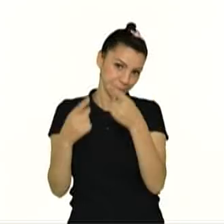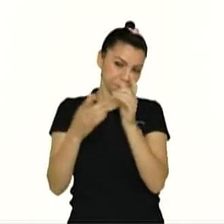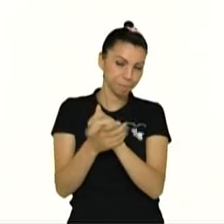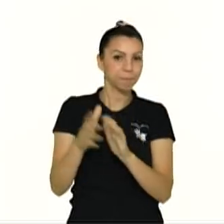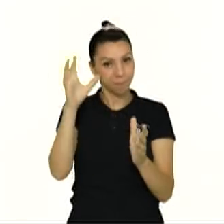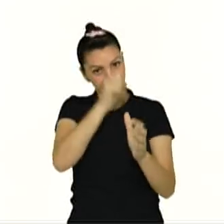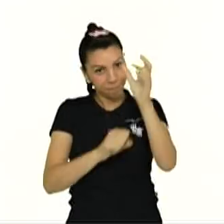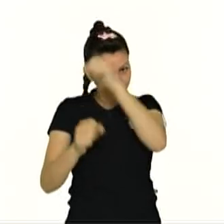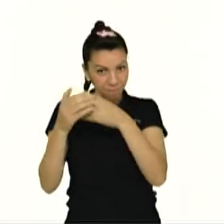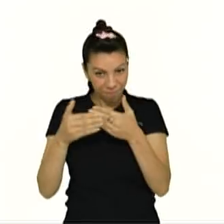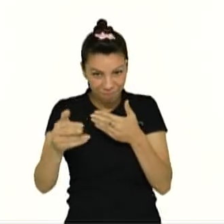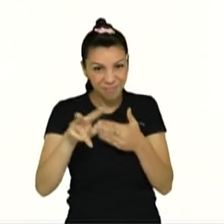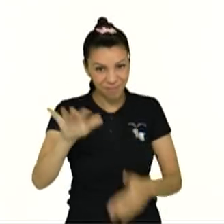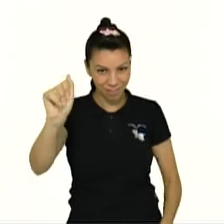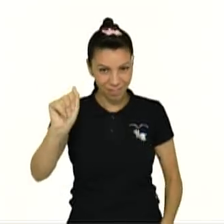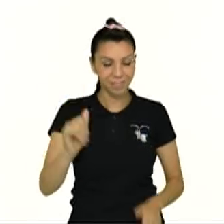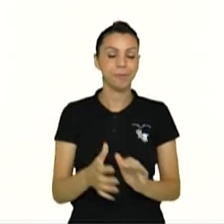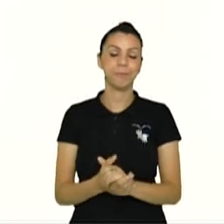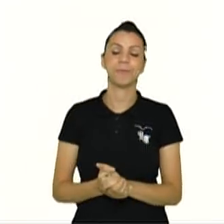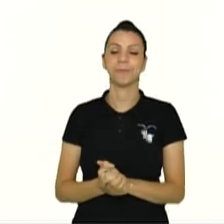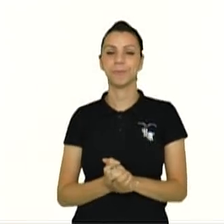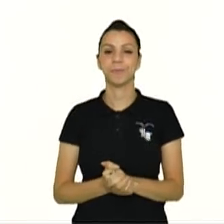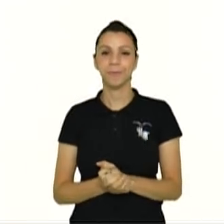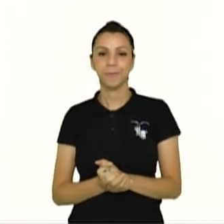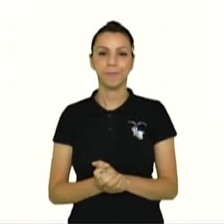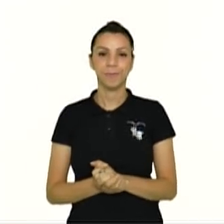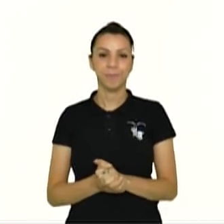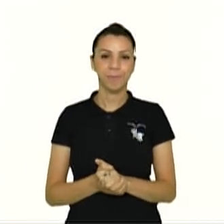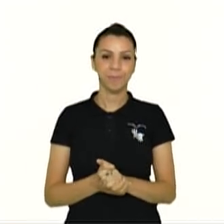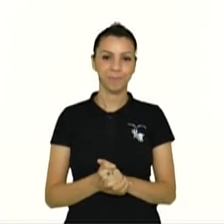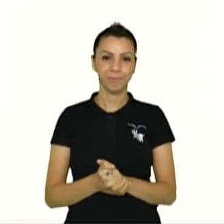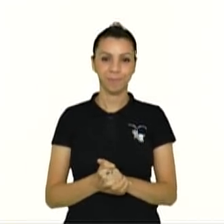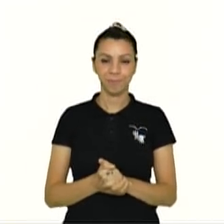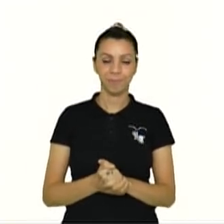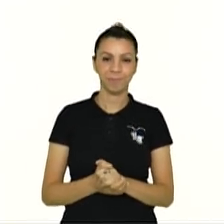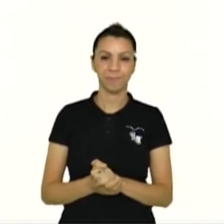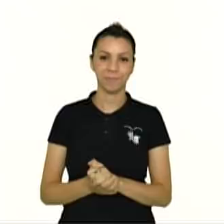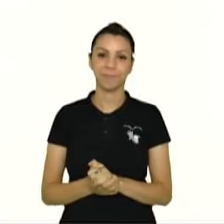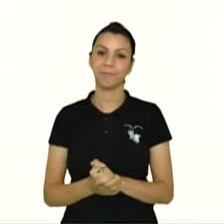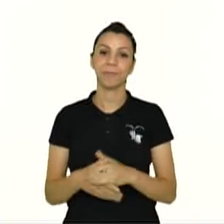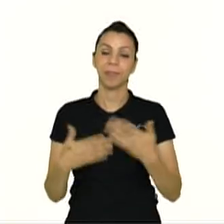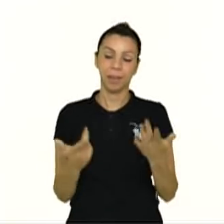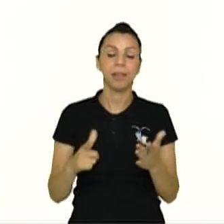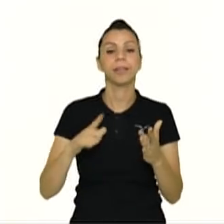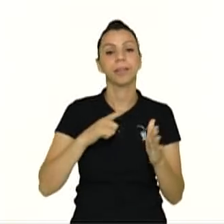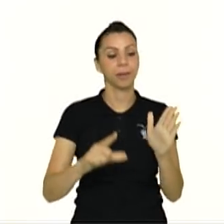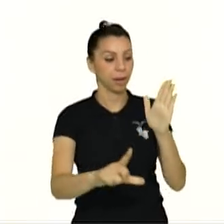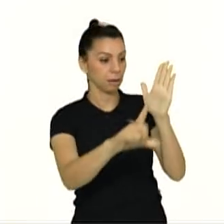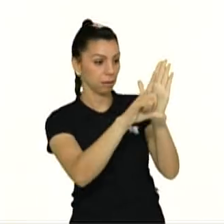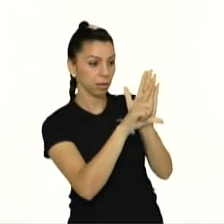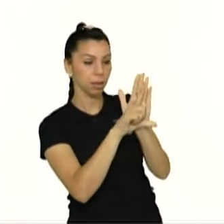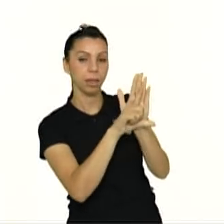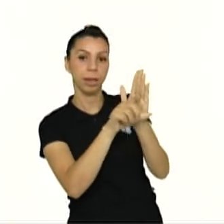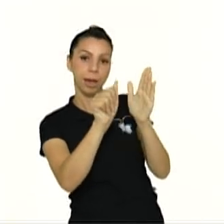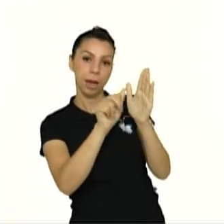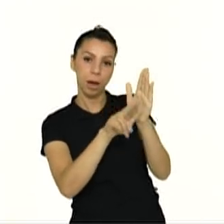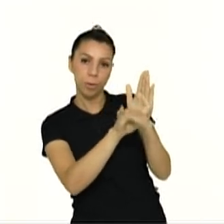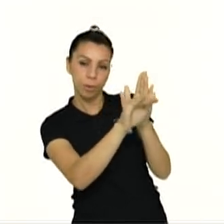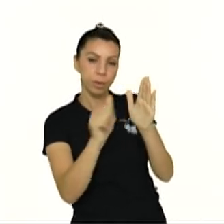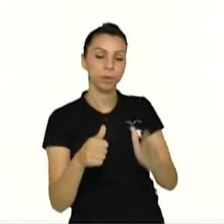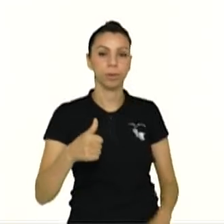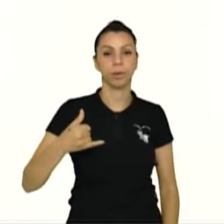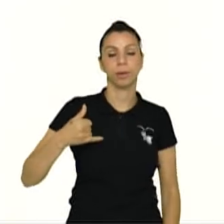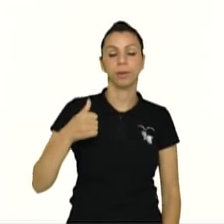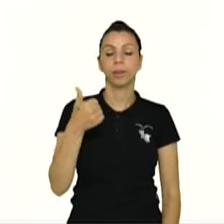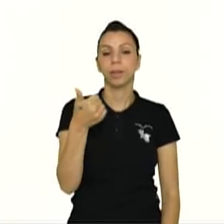aprender. Tranquilo? Vamos em frente? Então, mencionamos sobre a Lei Áurea. 13 de maio